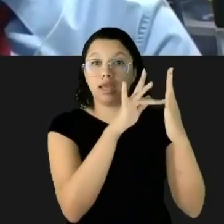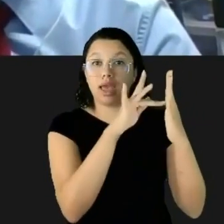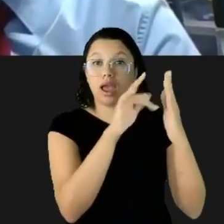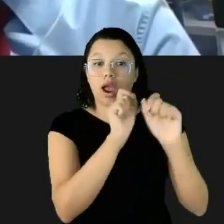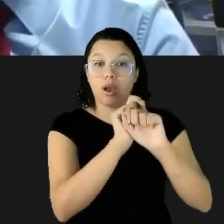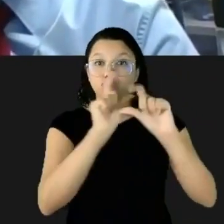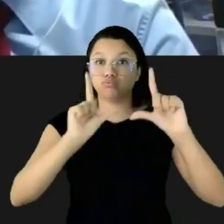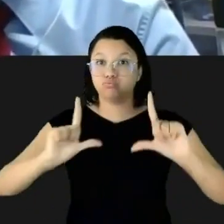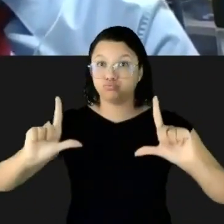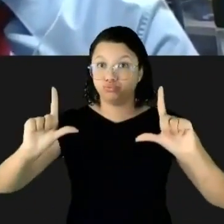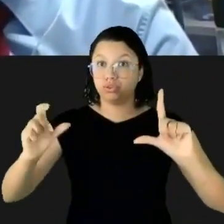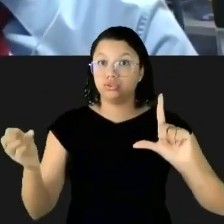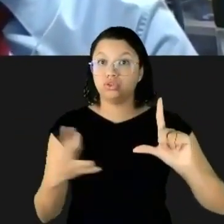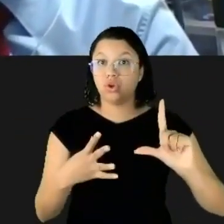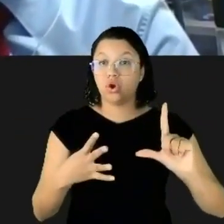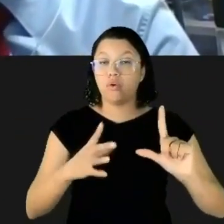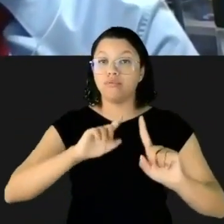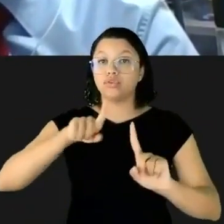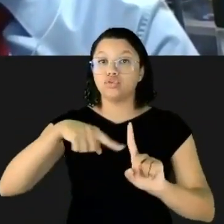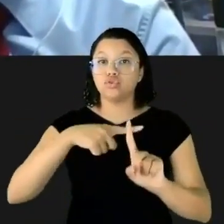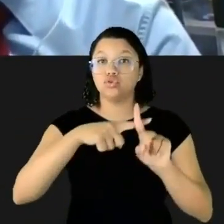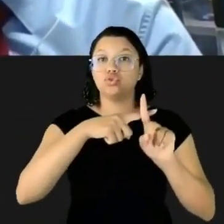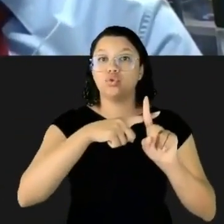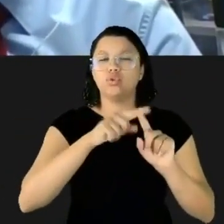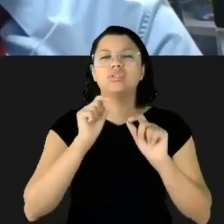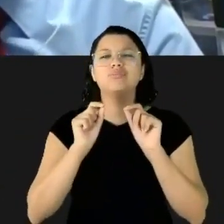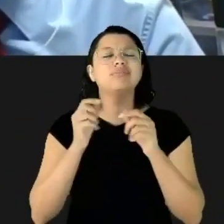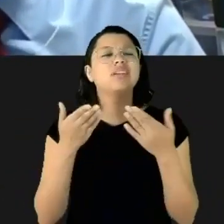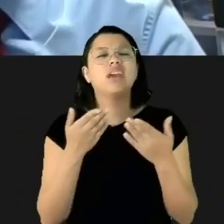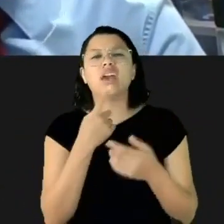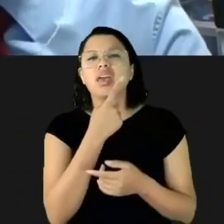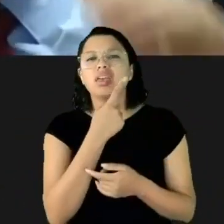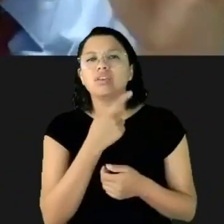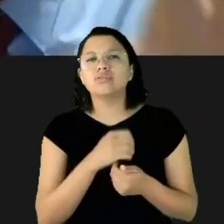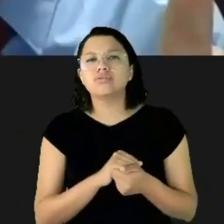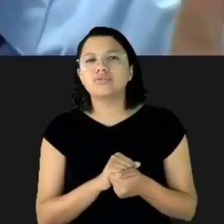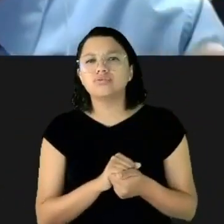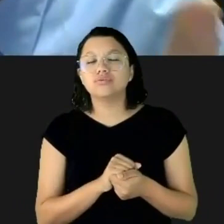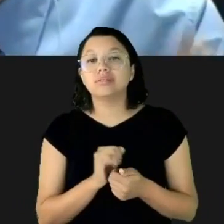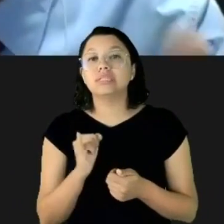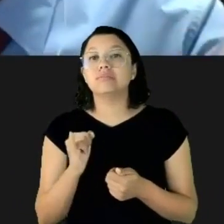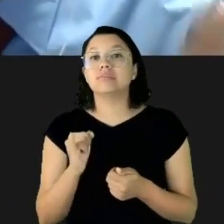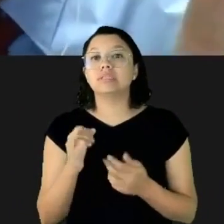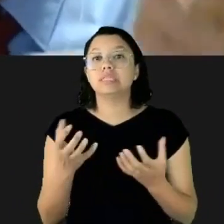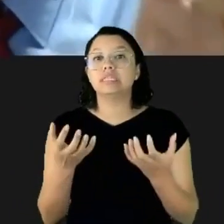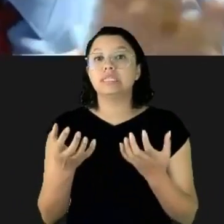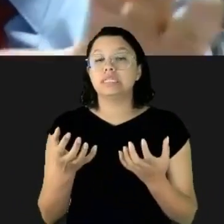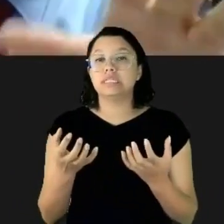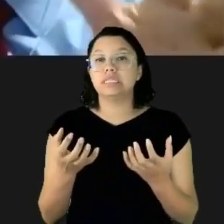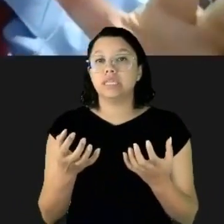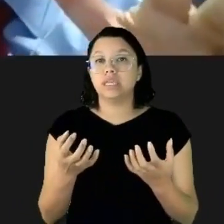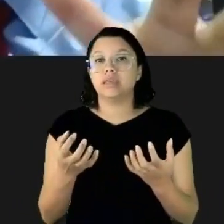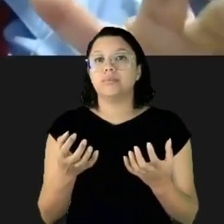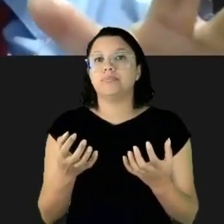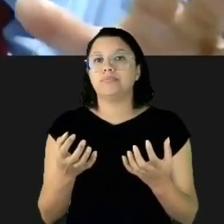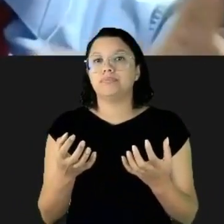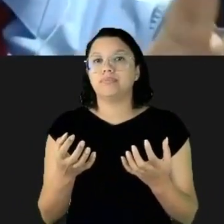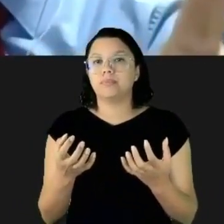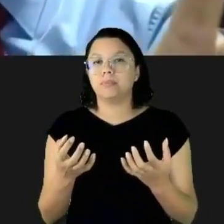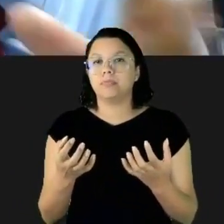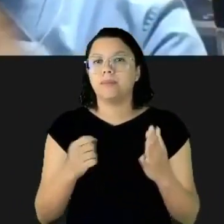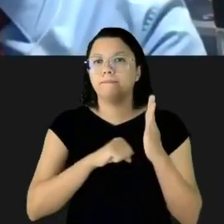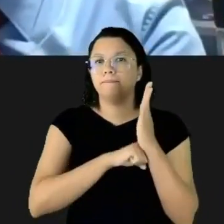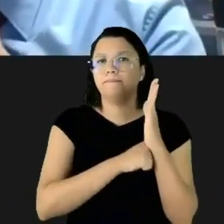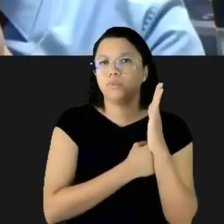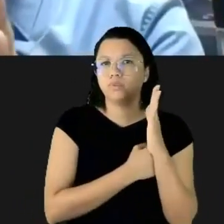aonde você põe adicionar o que é isso aqui isso aqui se você quiser restringir o